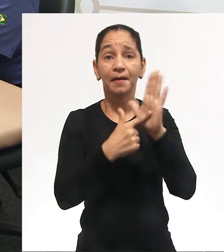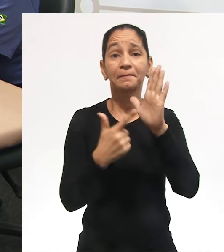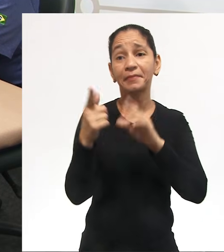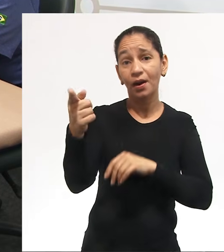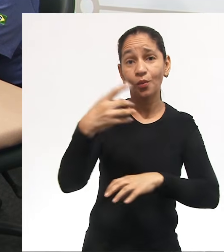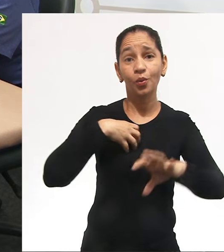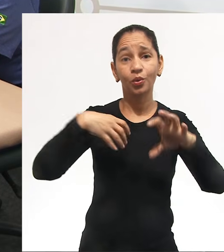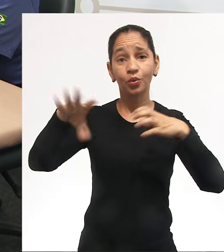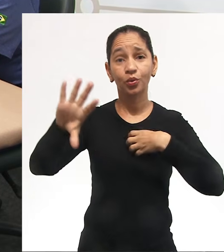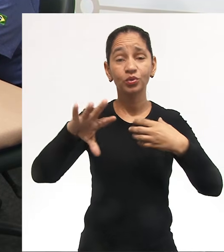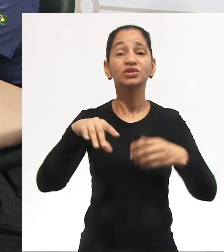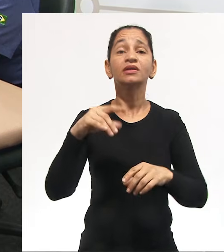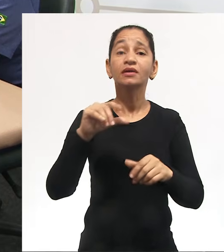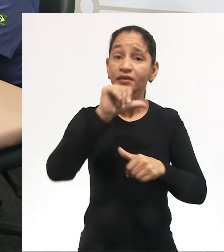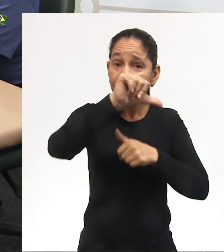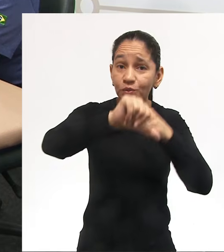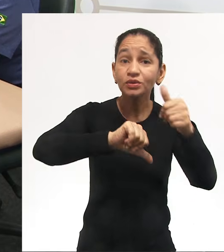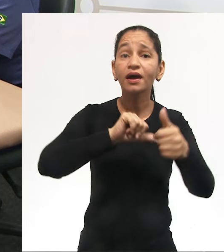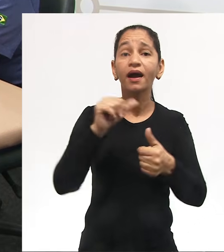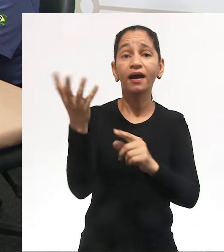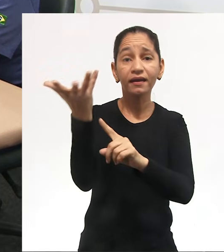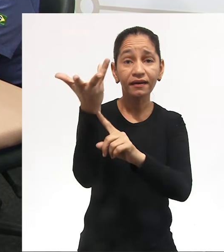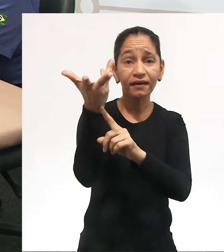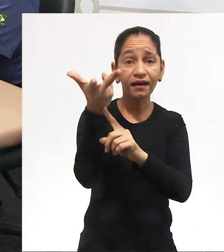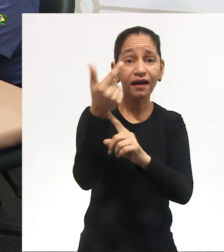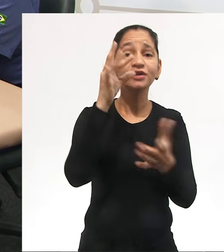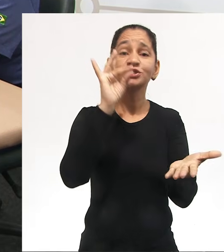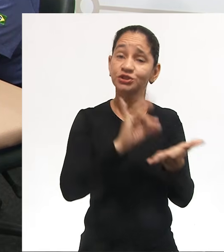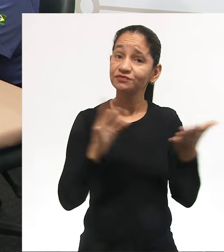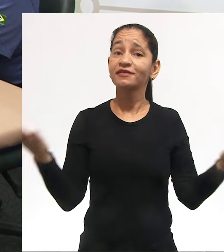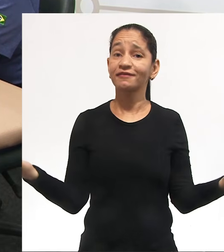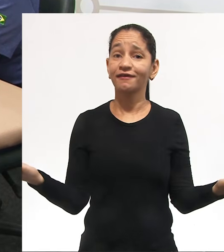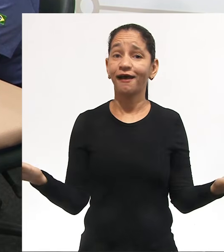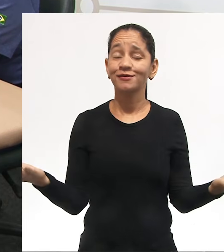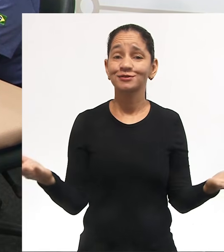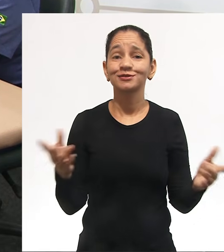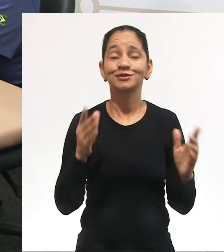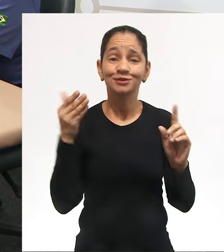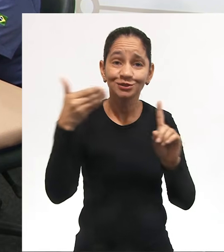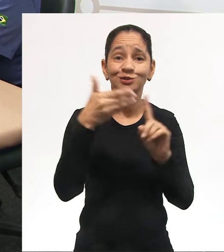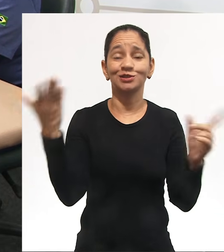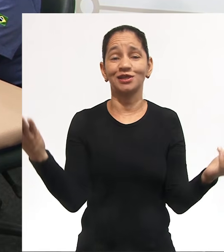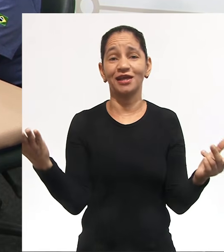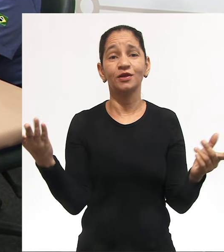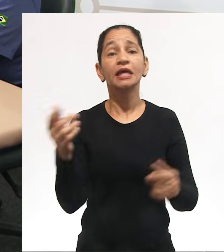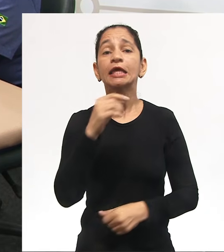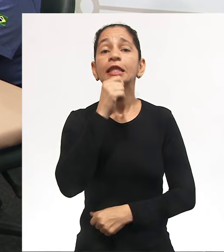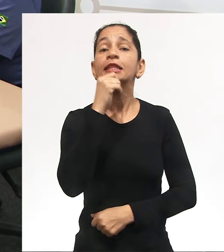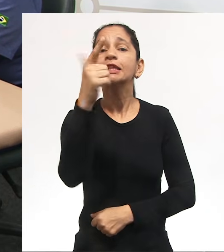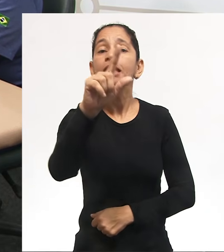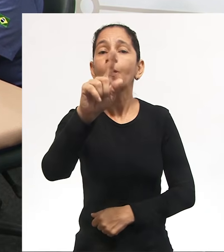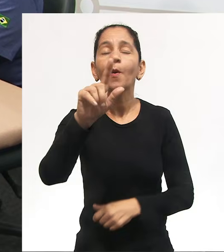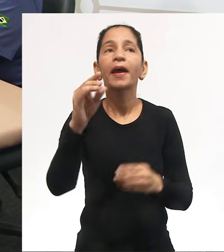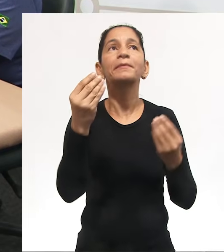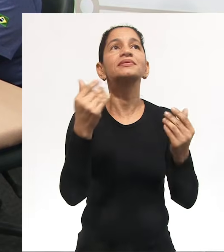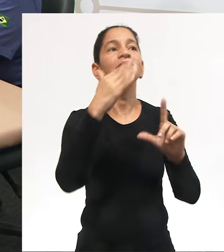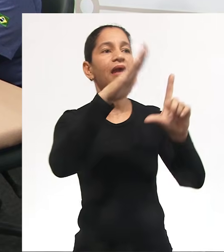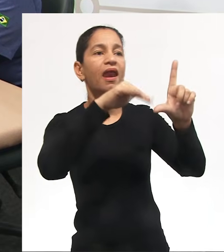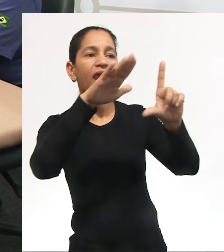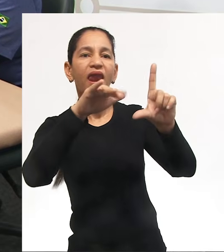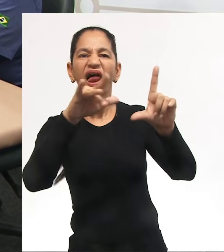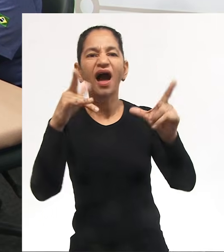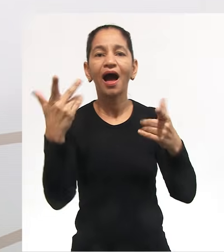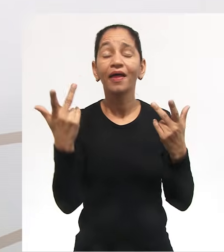história para o outro entender, para o outro Transformar em ver, arte, né? transformar. transformar em arte. Ai, que Que, lindo, né, Isso que é é e maravilhoso. não é um quadro